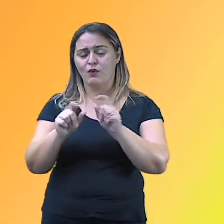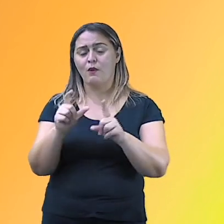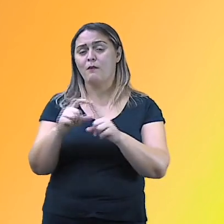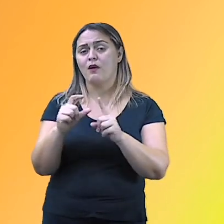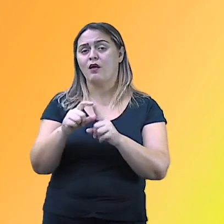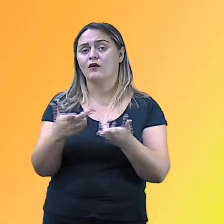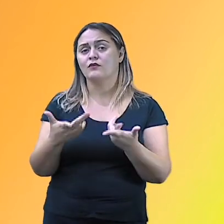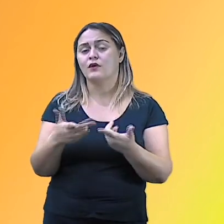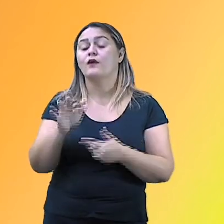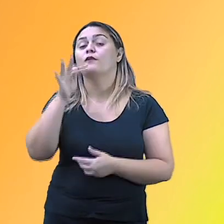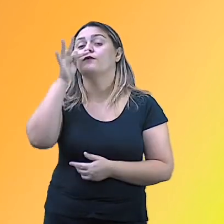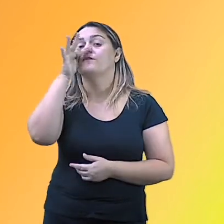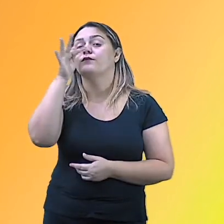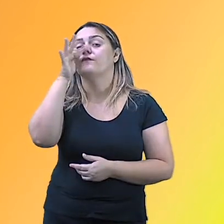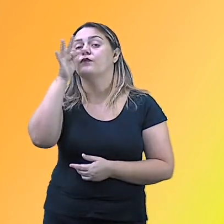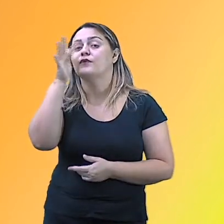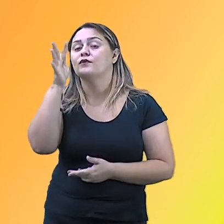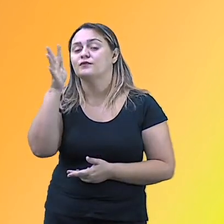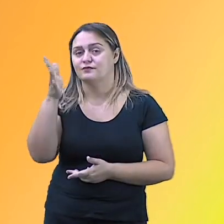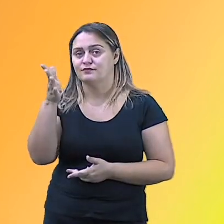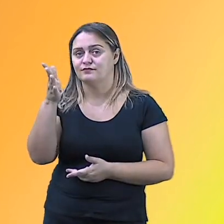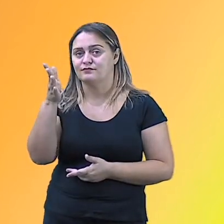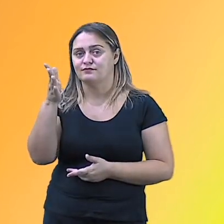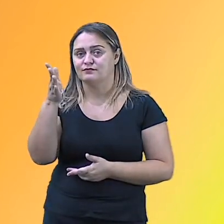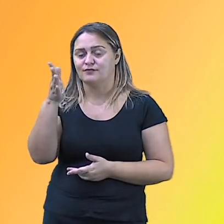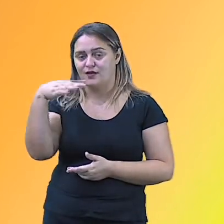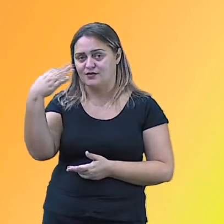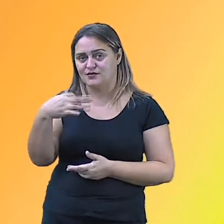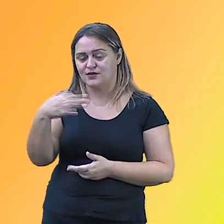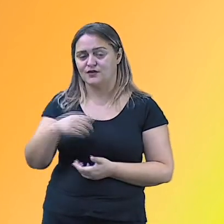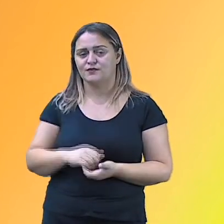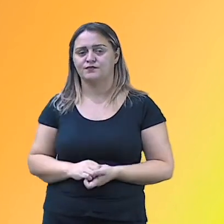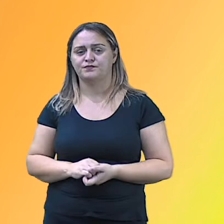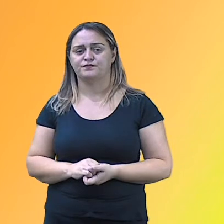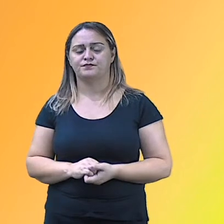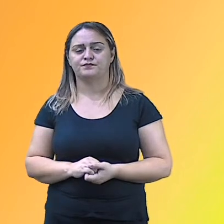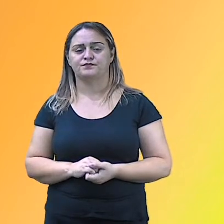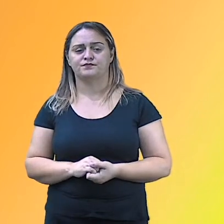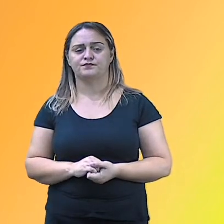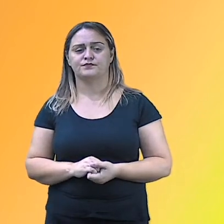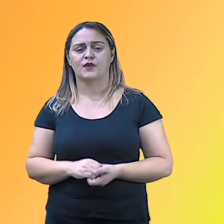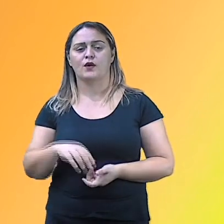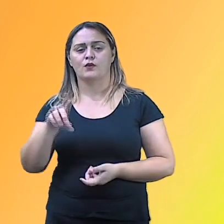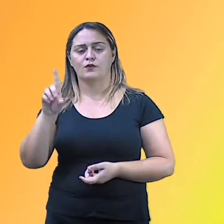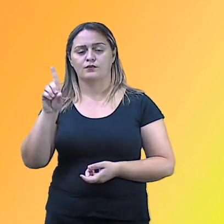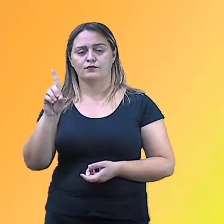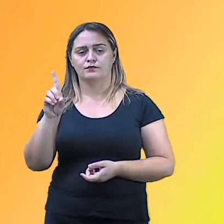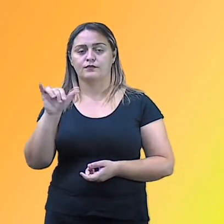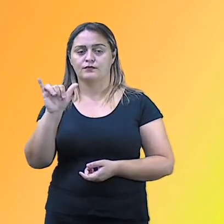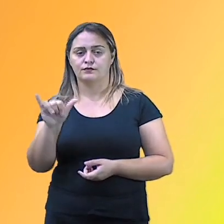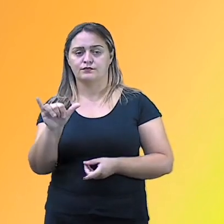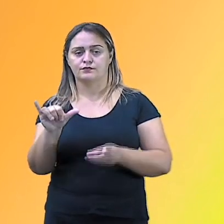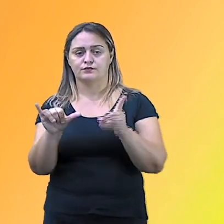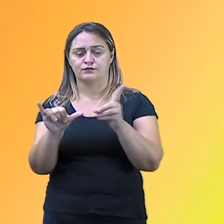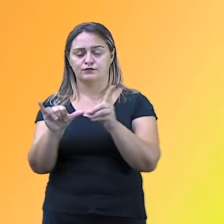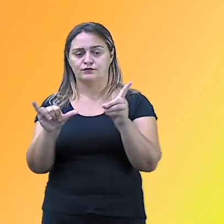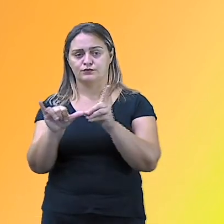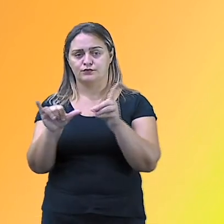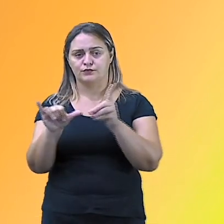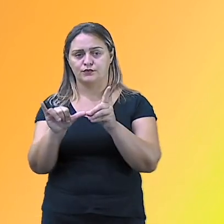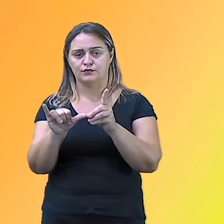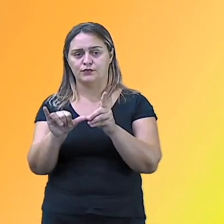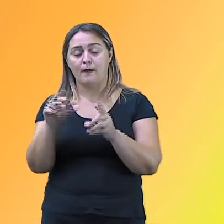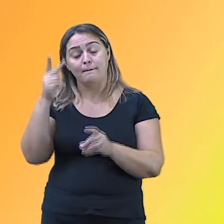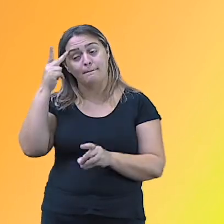esse as é objeto direto. Para a professora, objeto indireto.